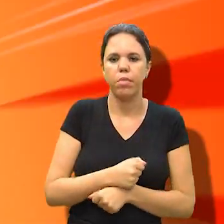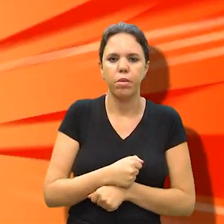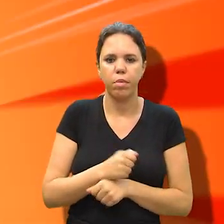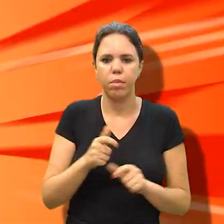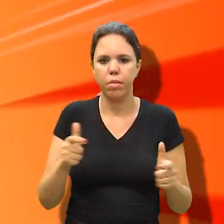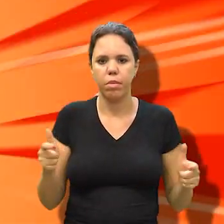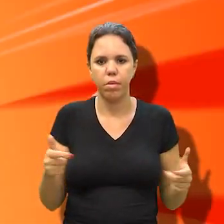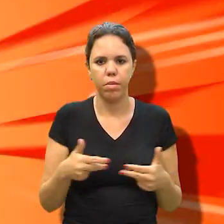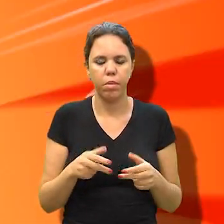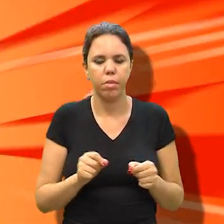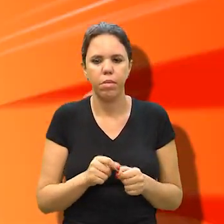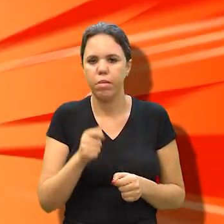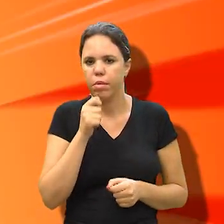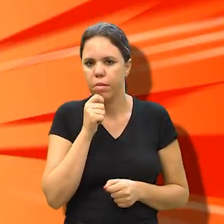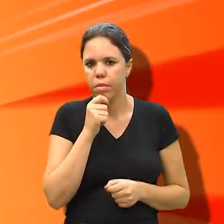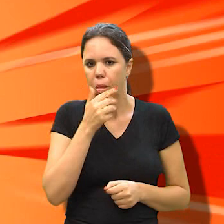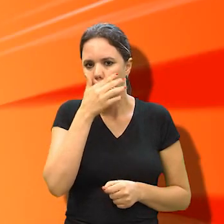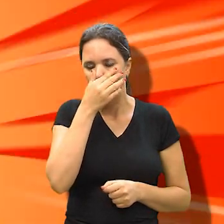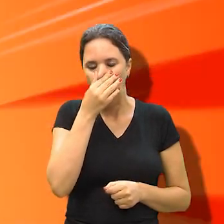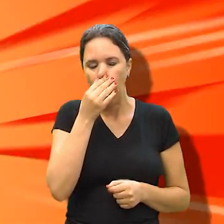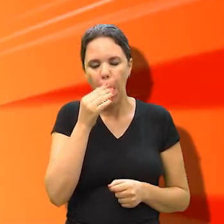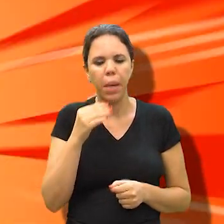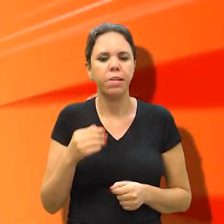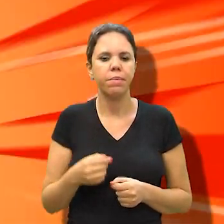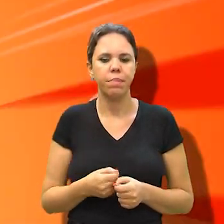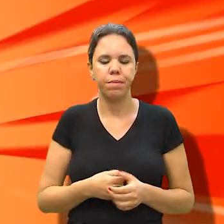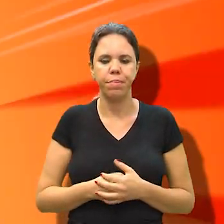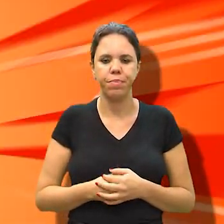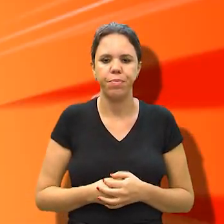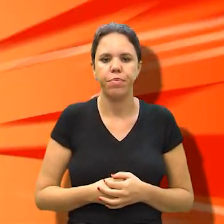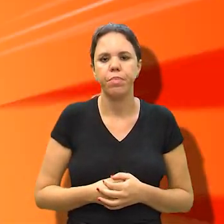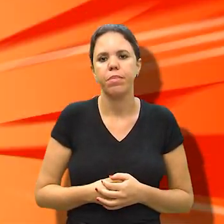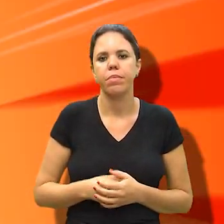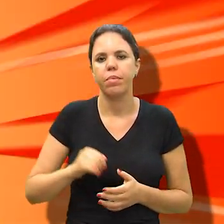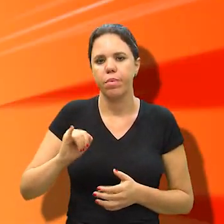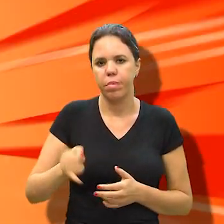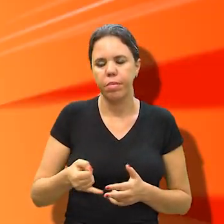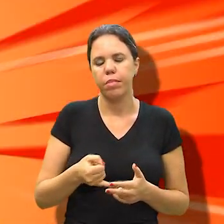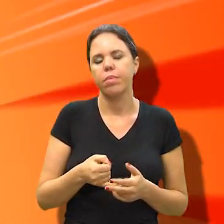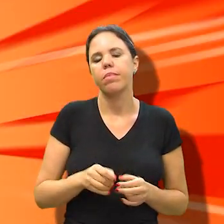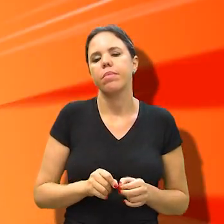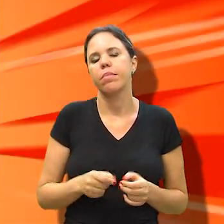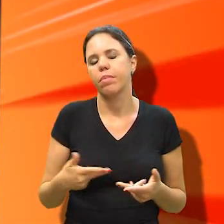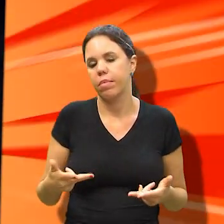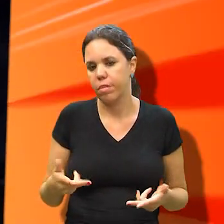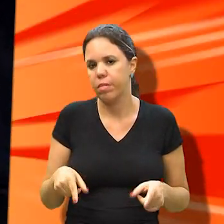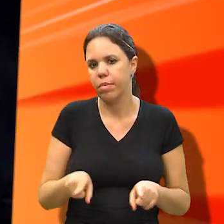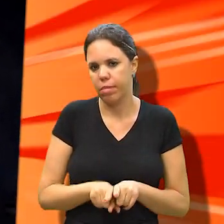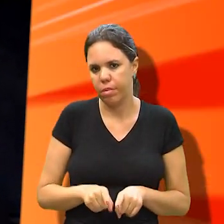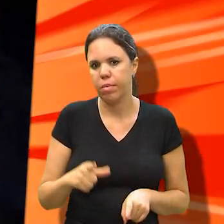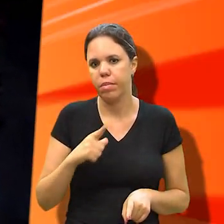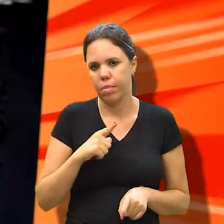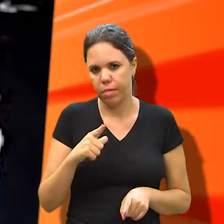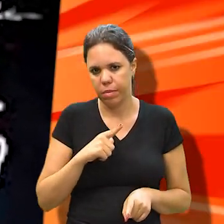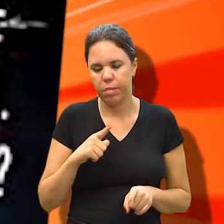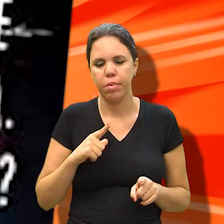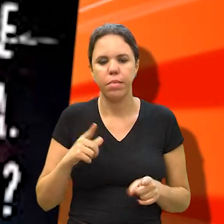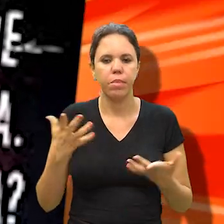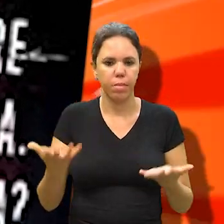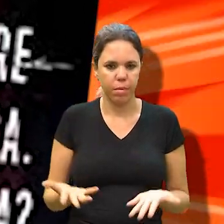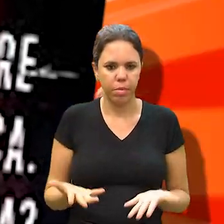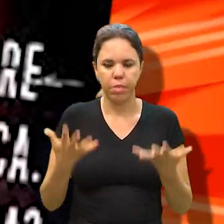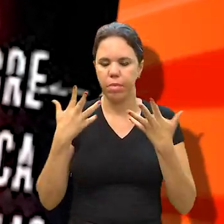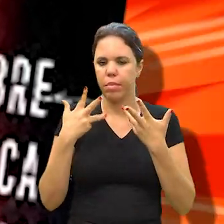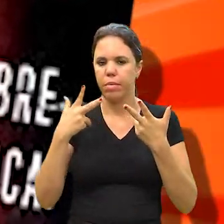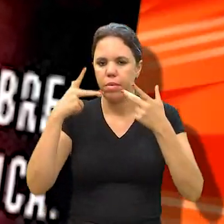linda, amplamente ainda, né, com alto grau de inexploração, né, mas que também tem